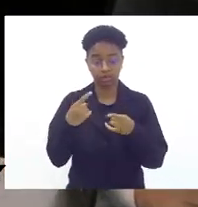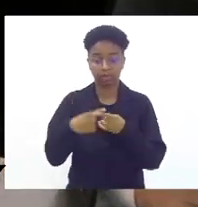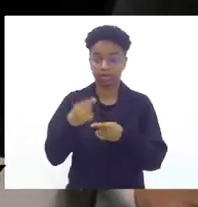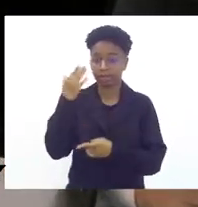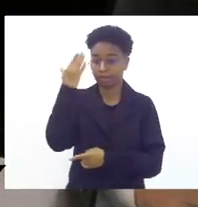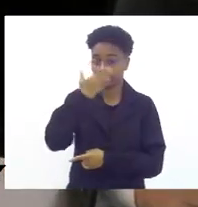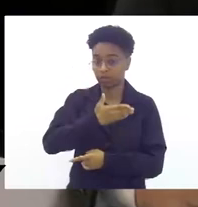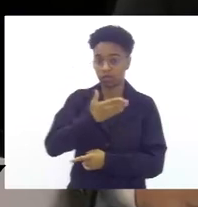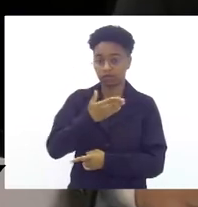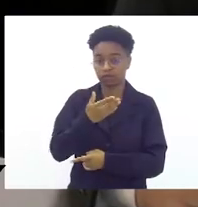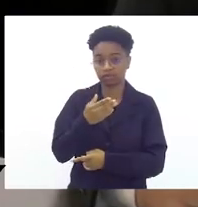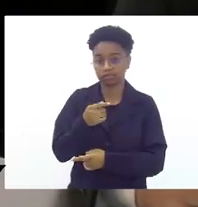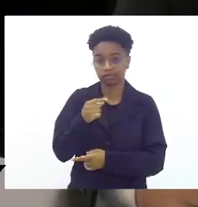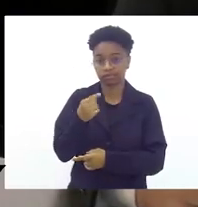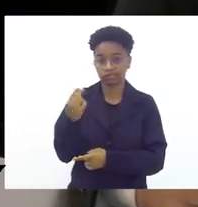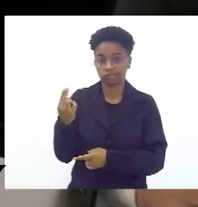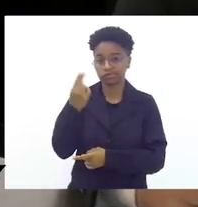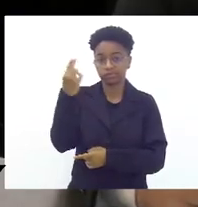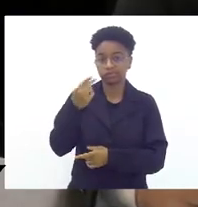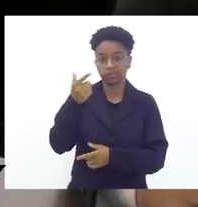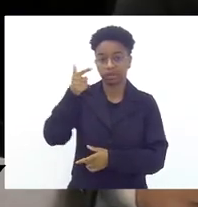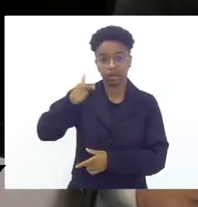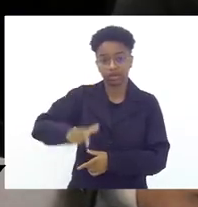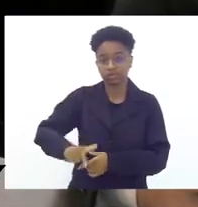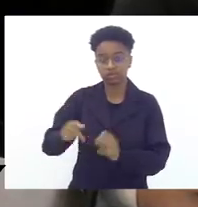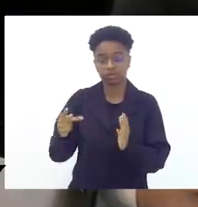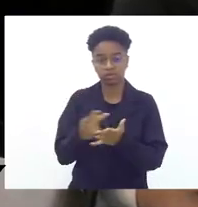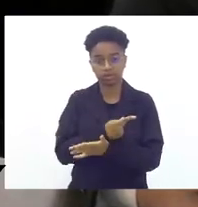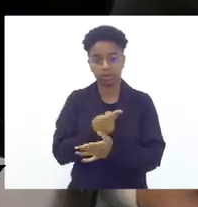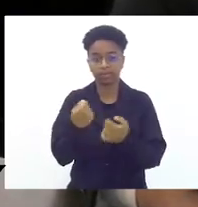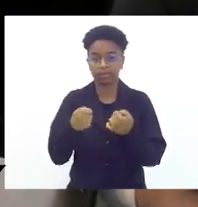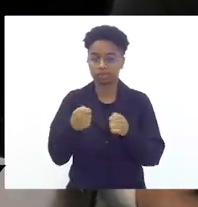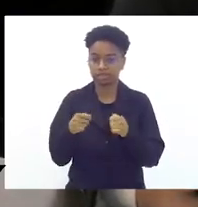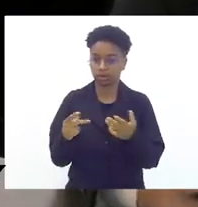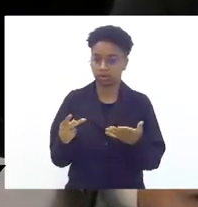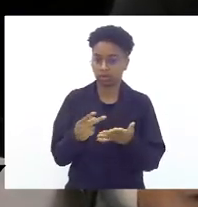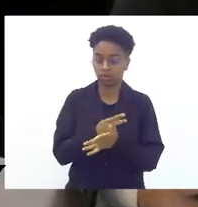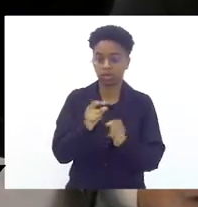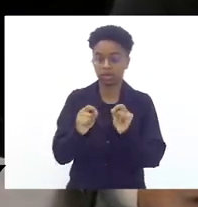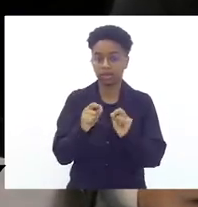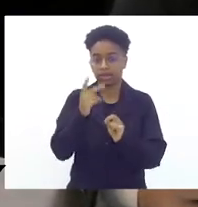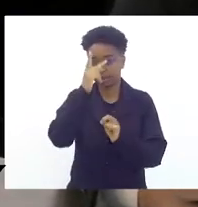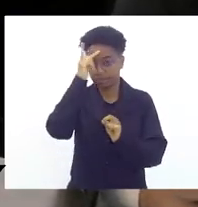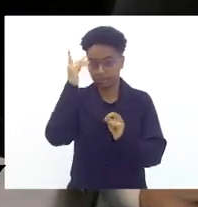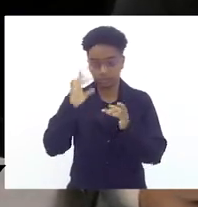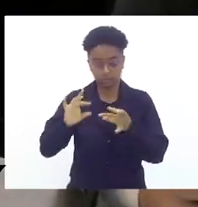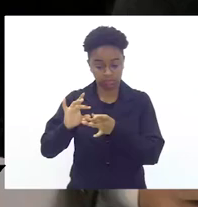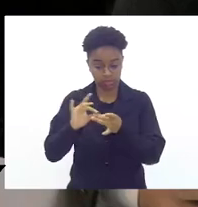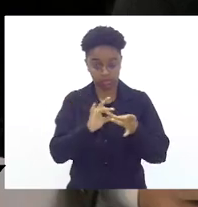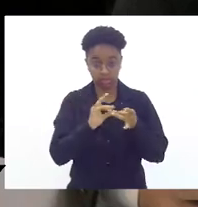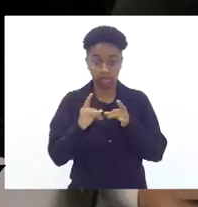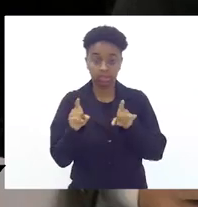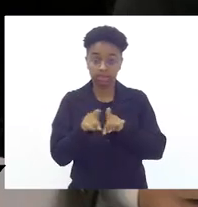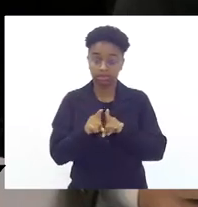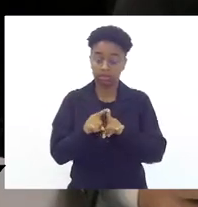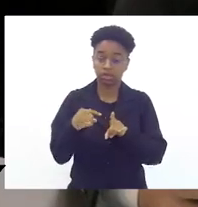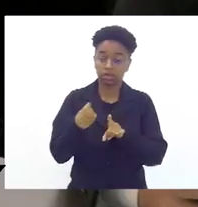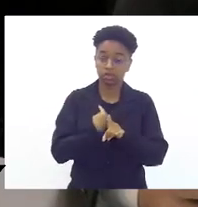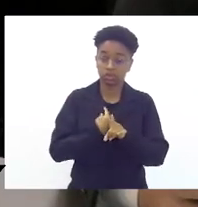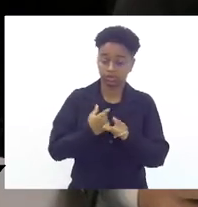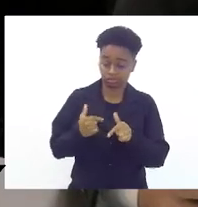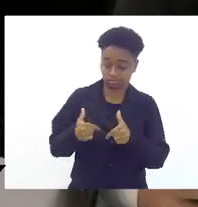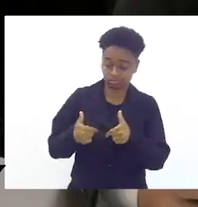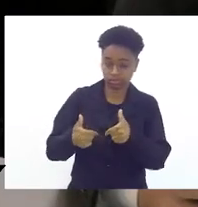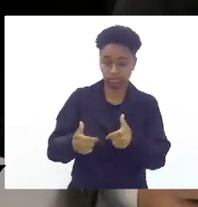é uma prova irredível né E que precisa ser feita com as pessoas alinhadas o nosso próprio código de processo